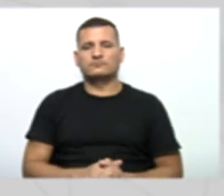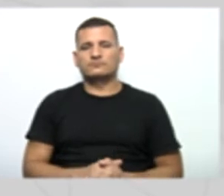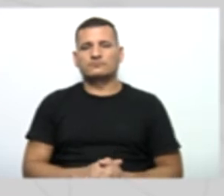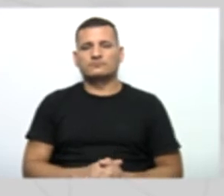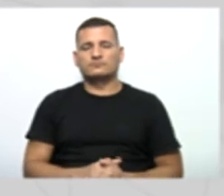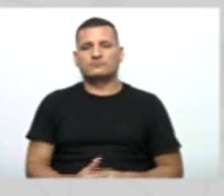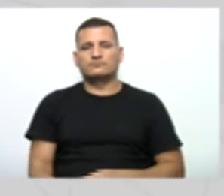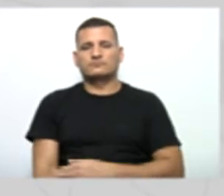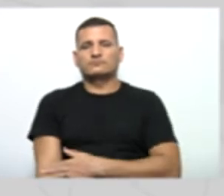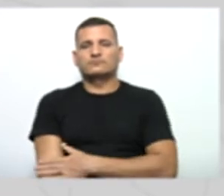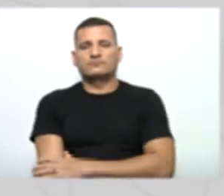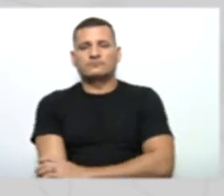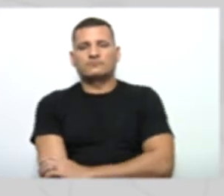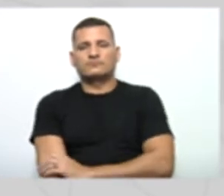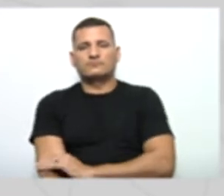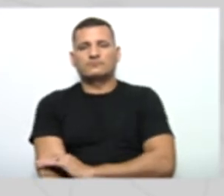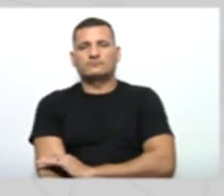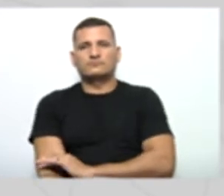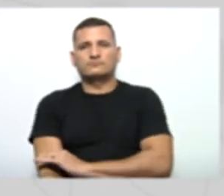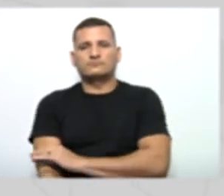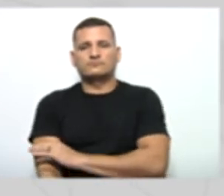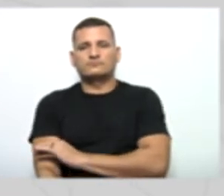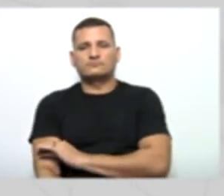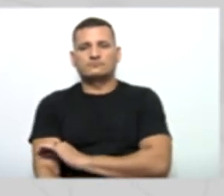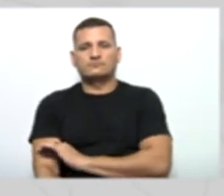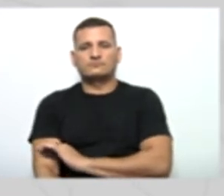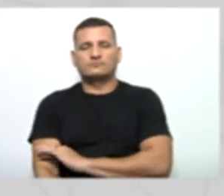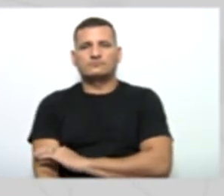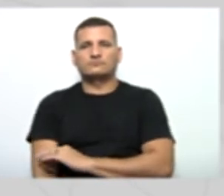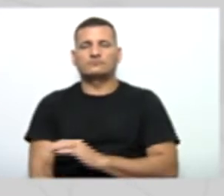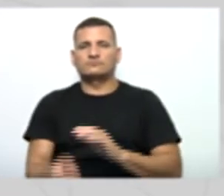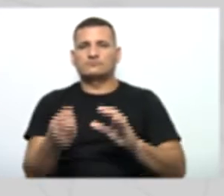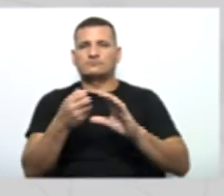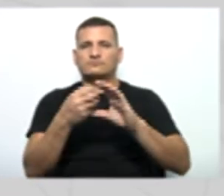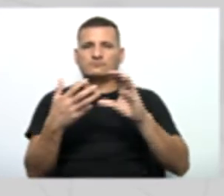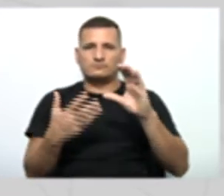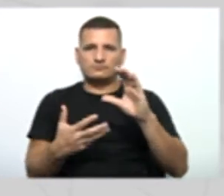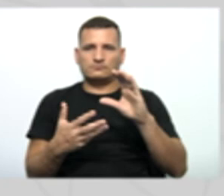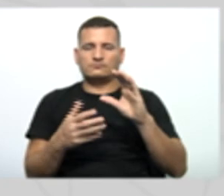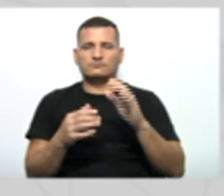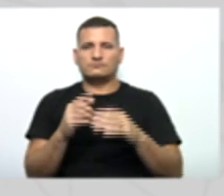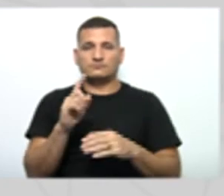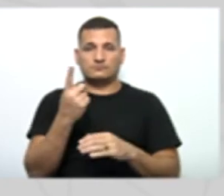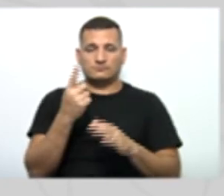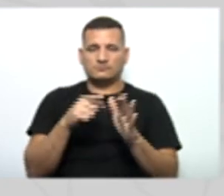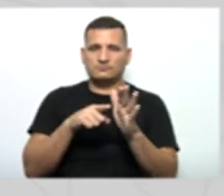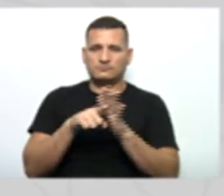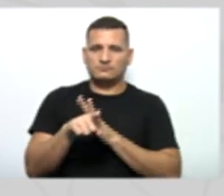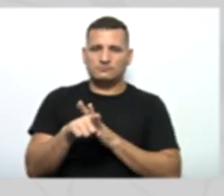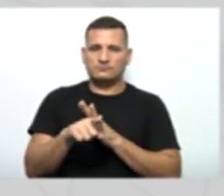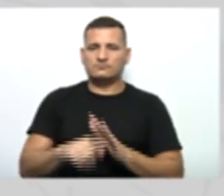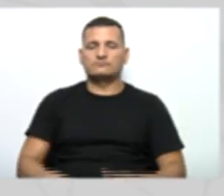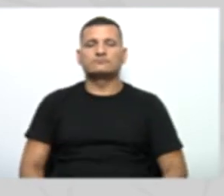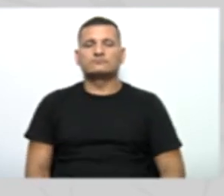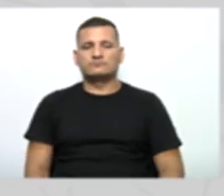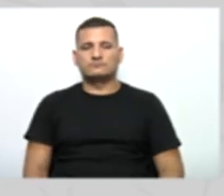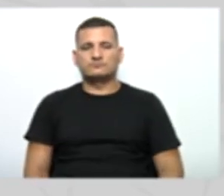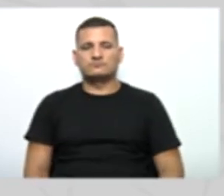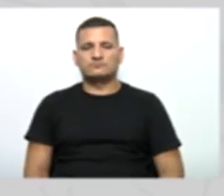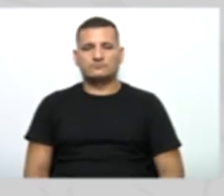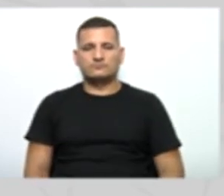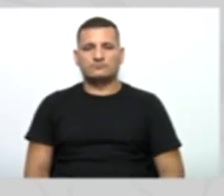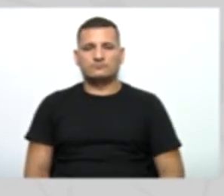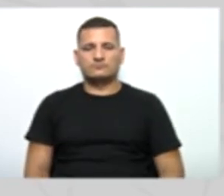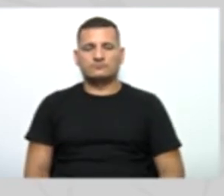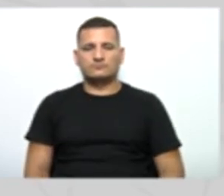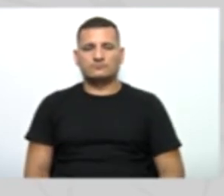nome da classe e os atributos. Foi a primeira pergunta lá, ó. Bom, isso você já